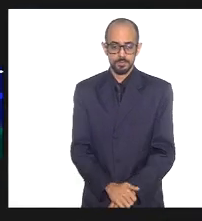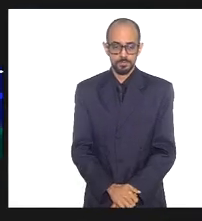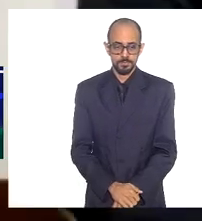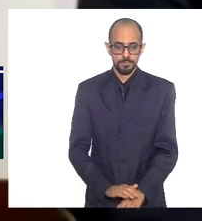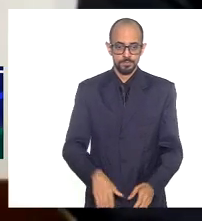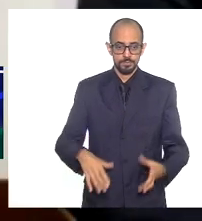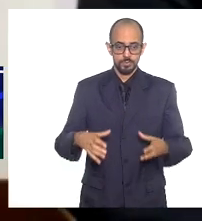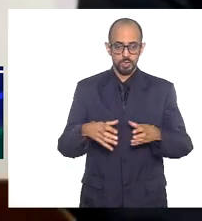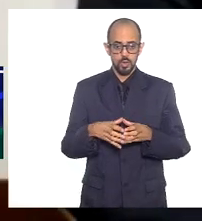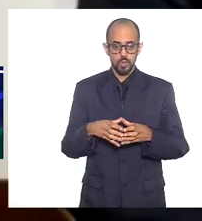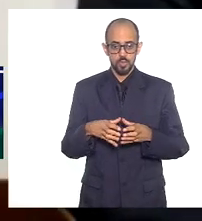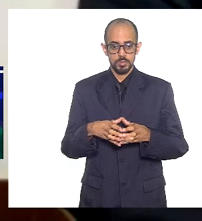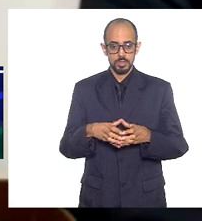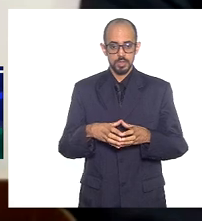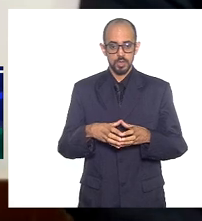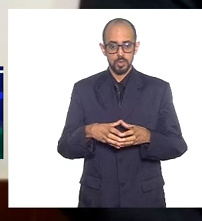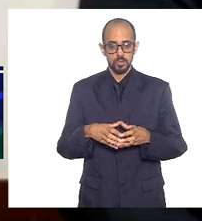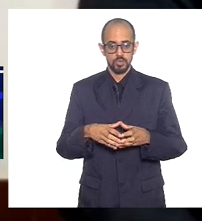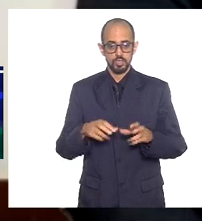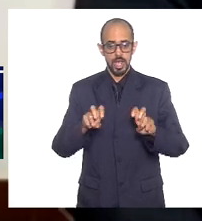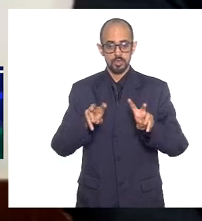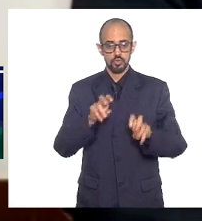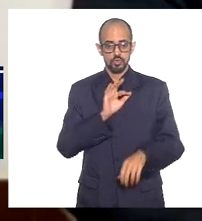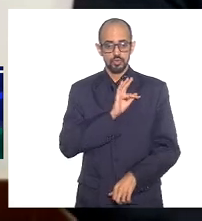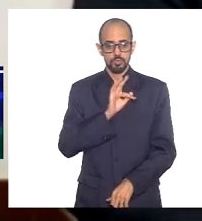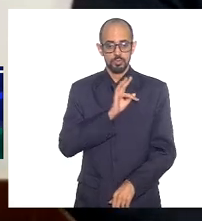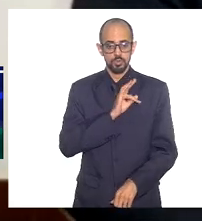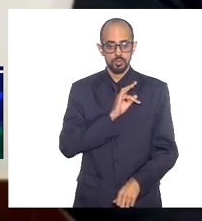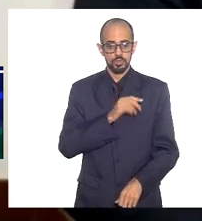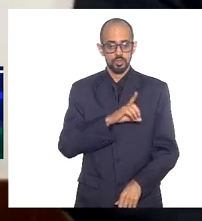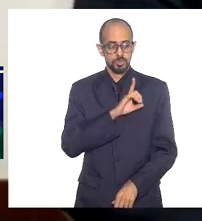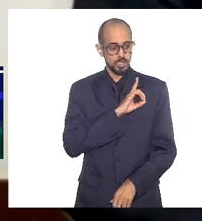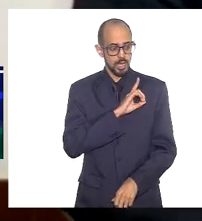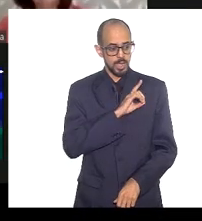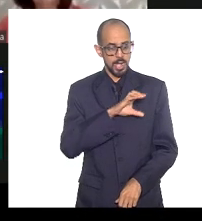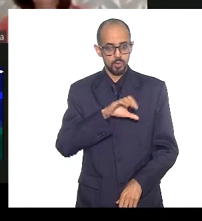comissão de segurança pública e assunto de polícia, deputado delegado Carlos Augusto.